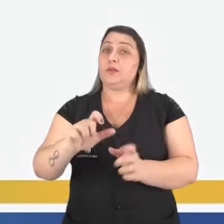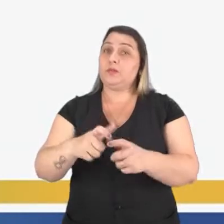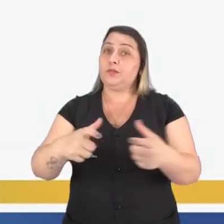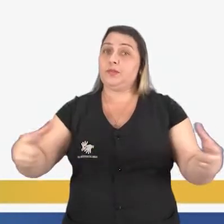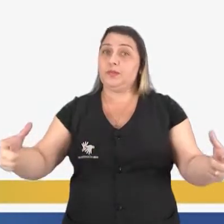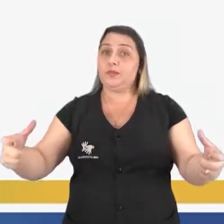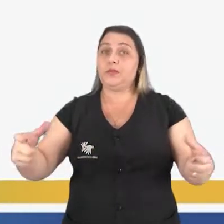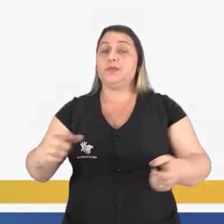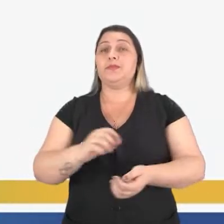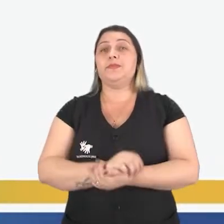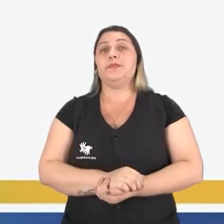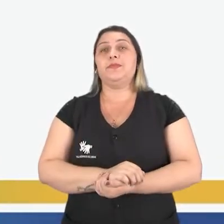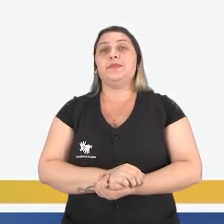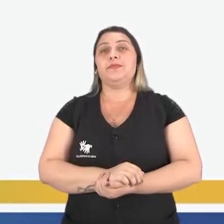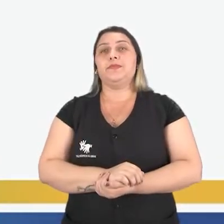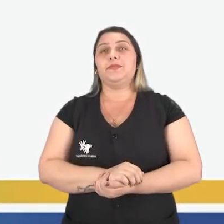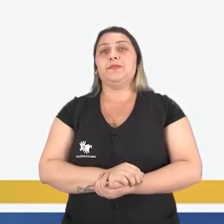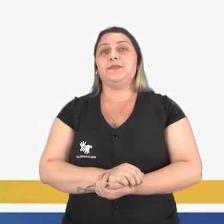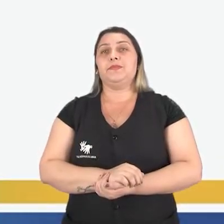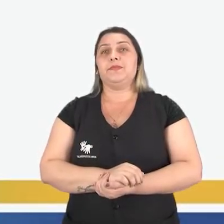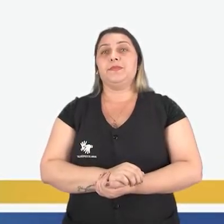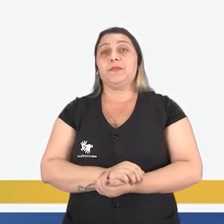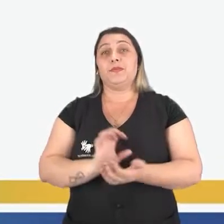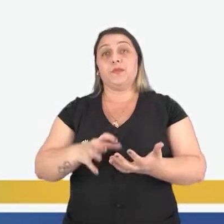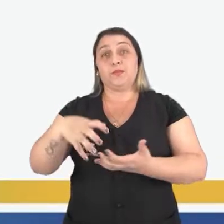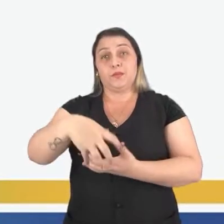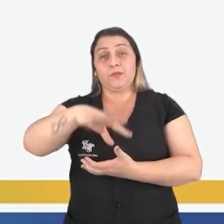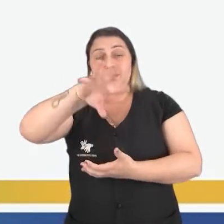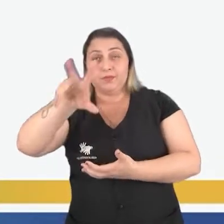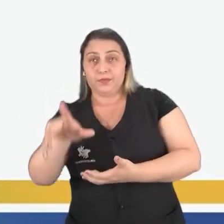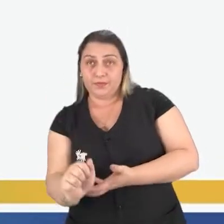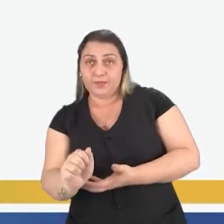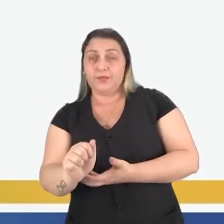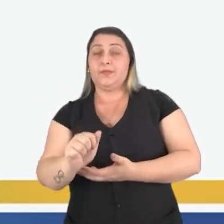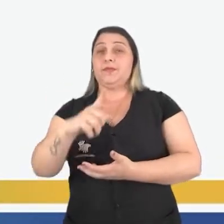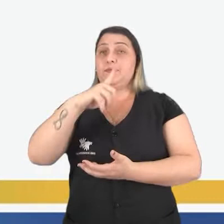grande. E o continente africano